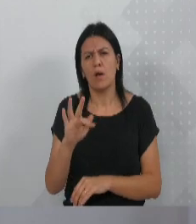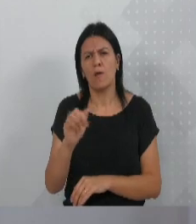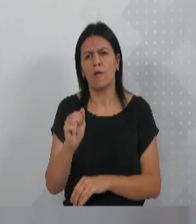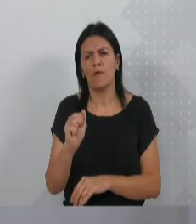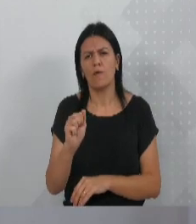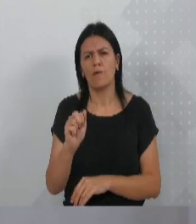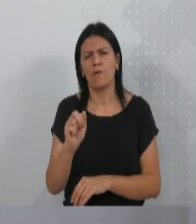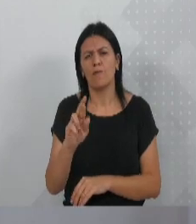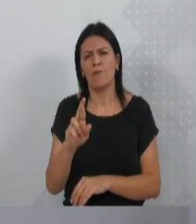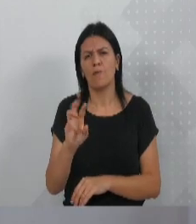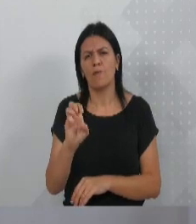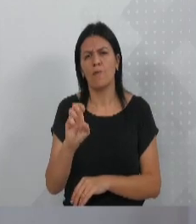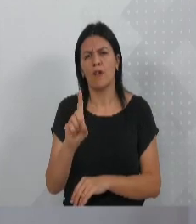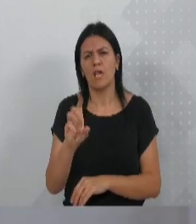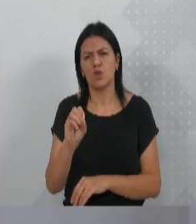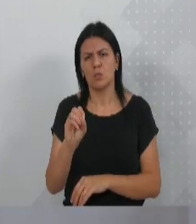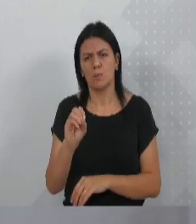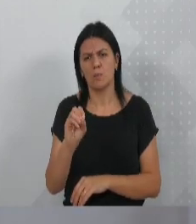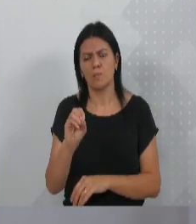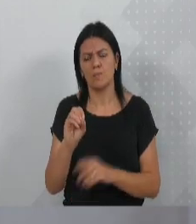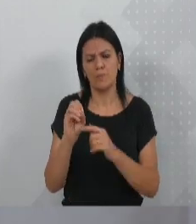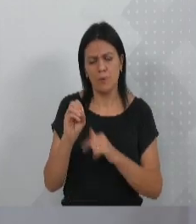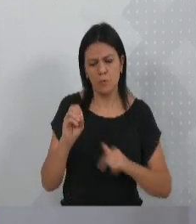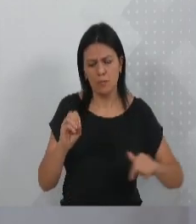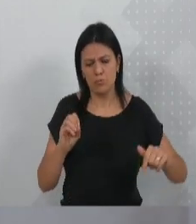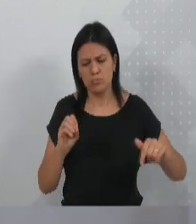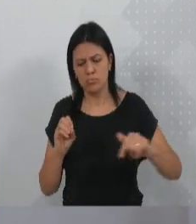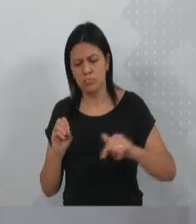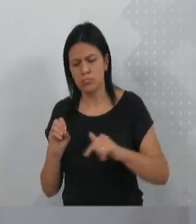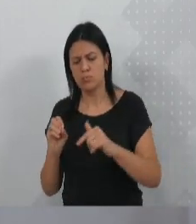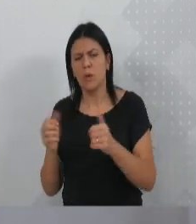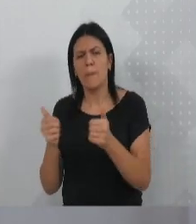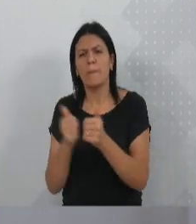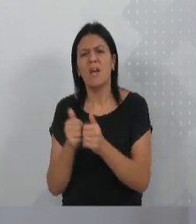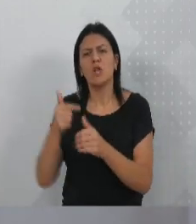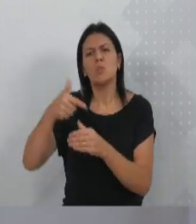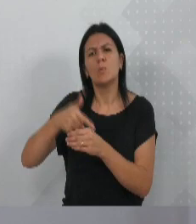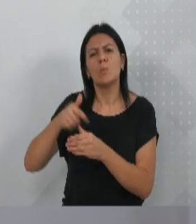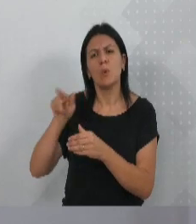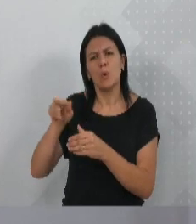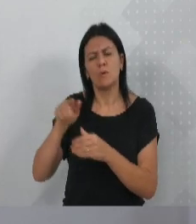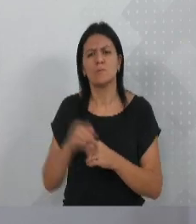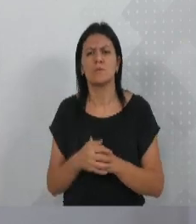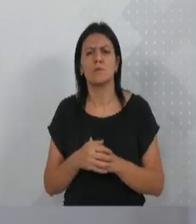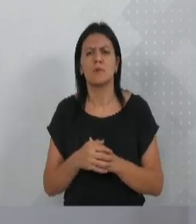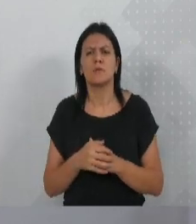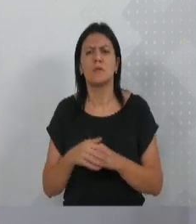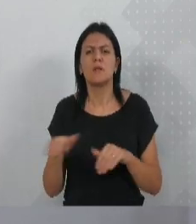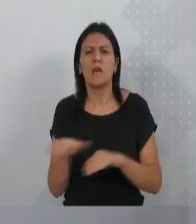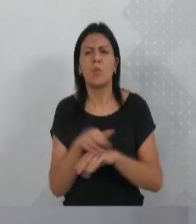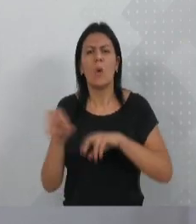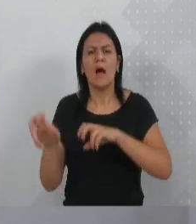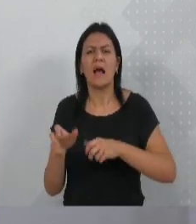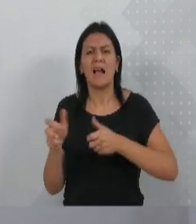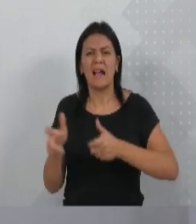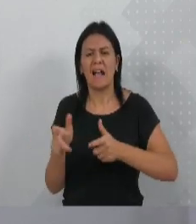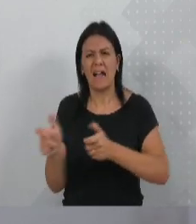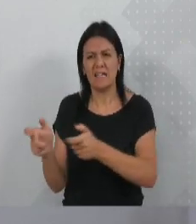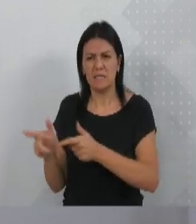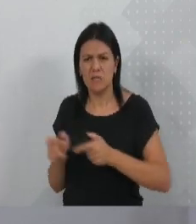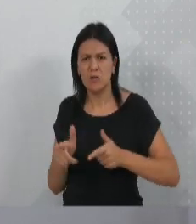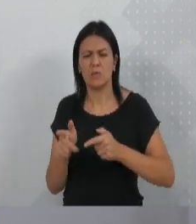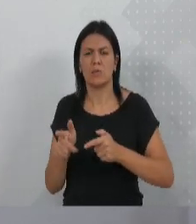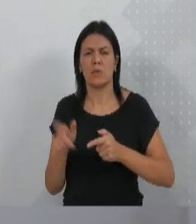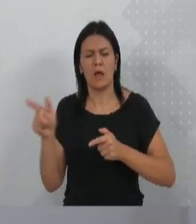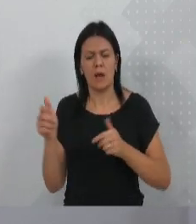vai iniciar lá e vai sair vai passar aqui no posto na vai pegar a Caçadores naquela parte que já está pronta Então